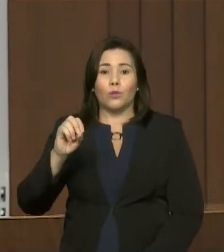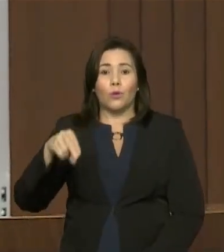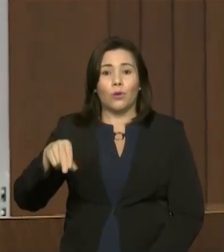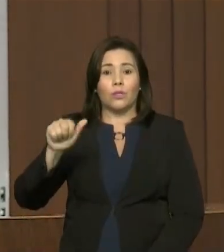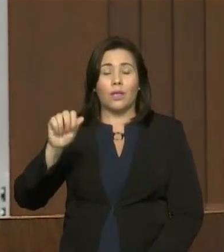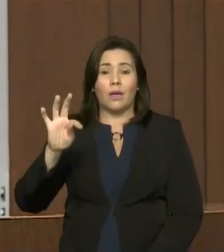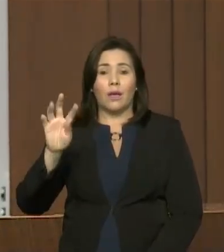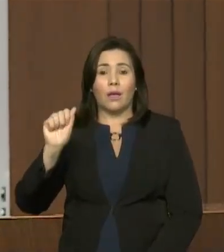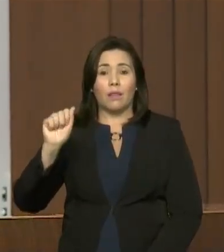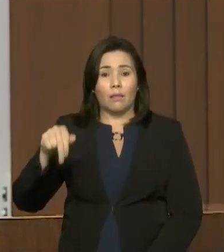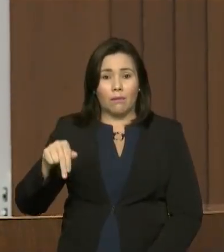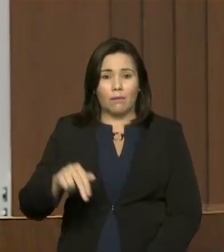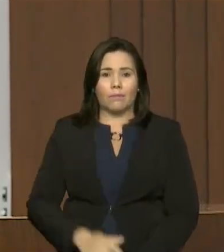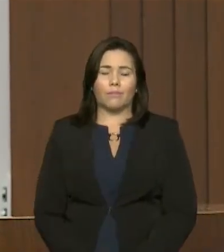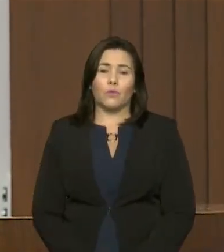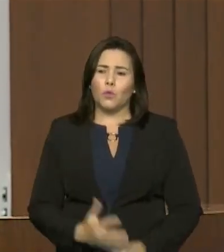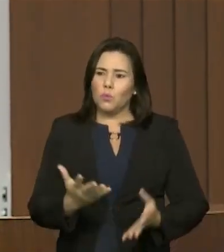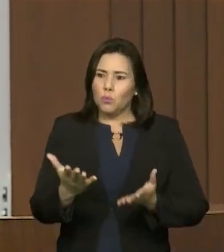talentoso,